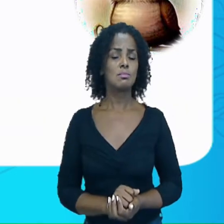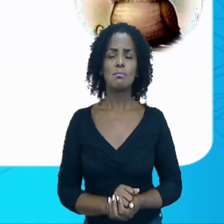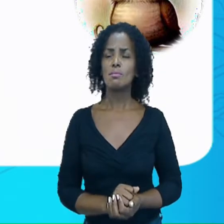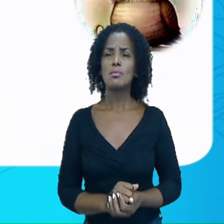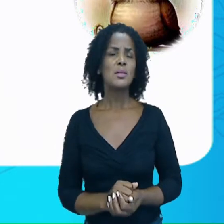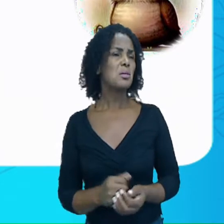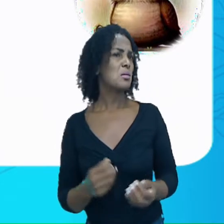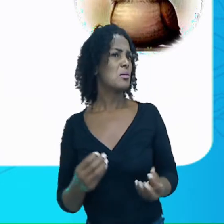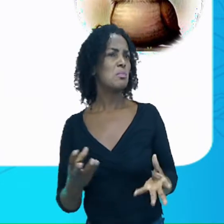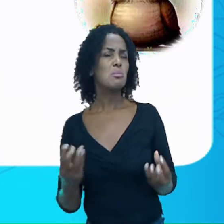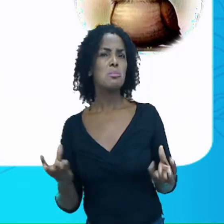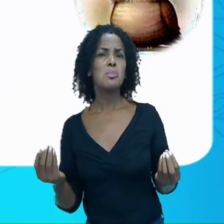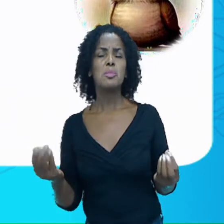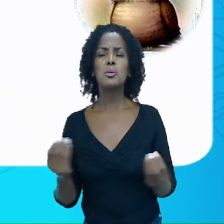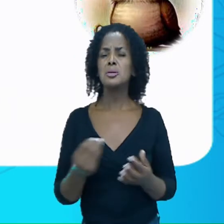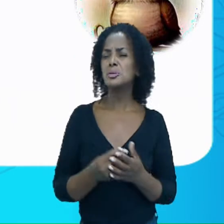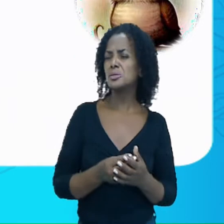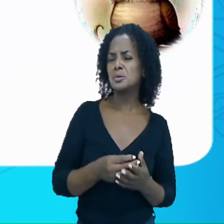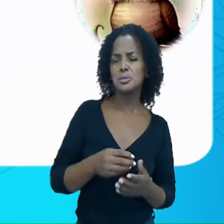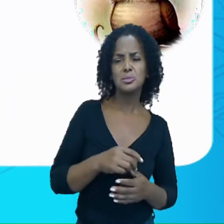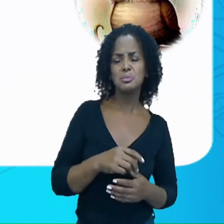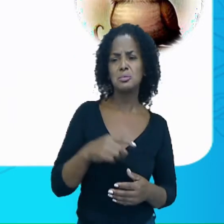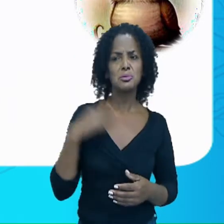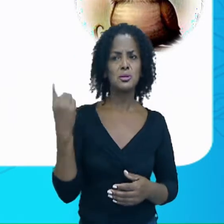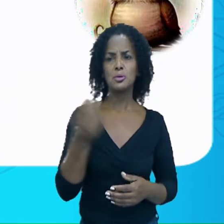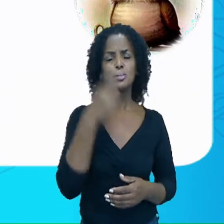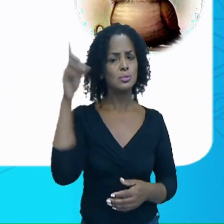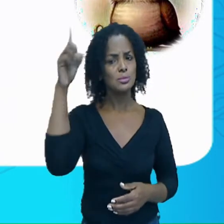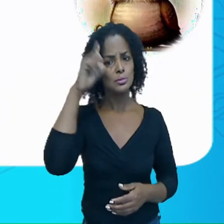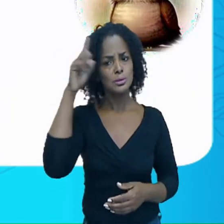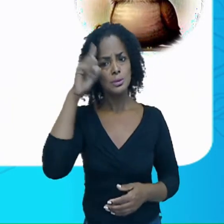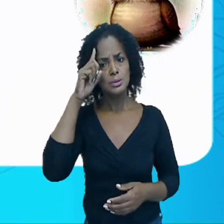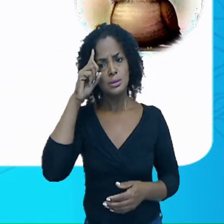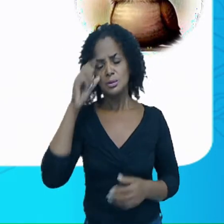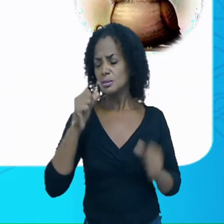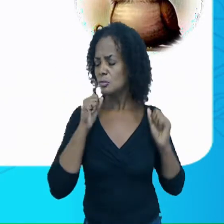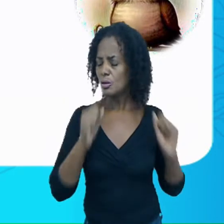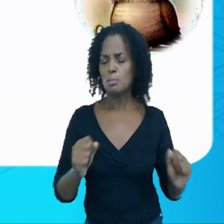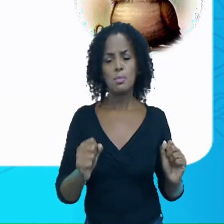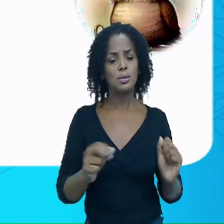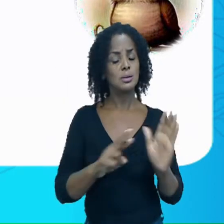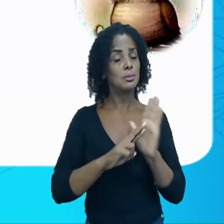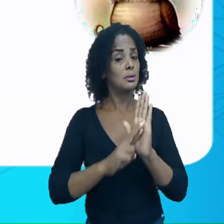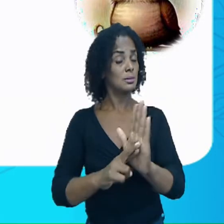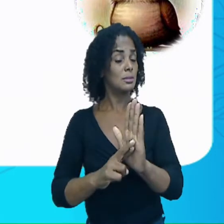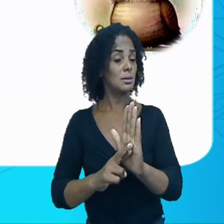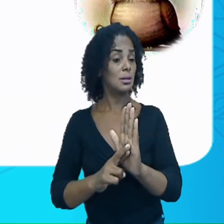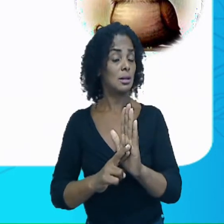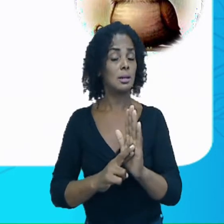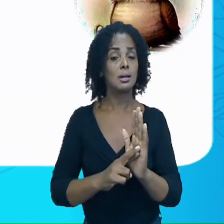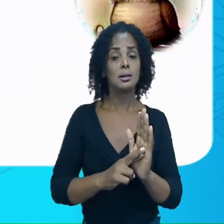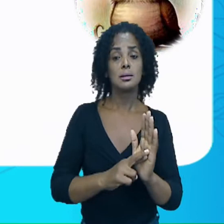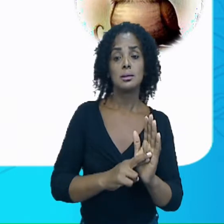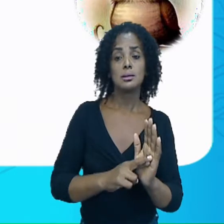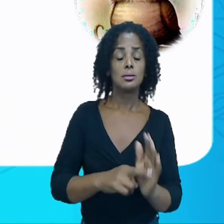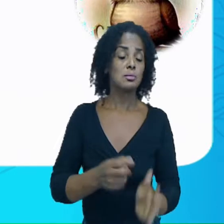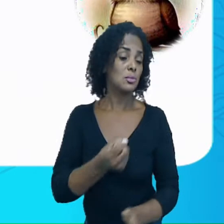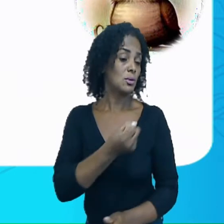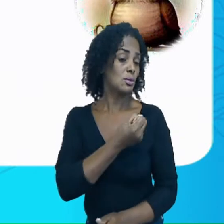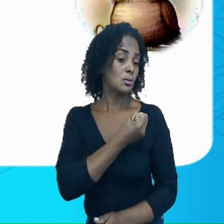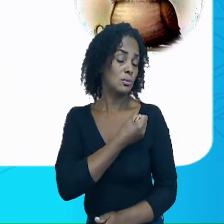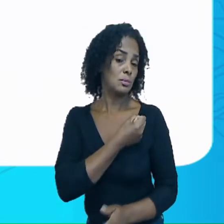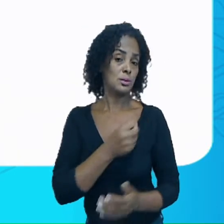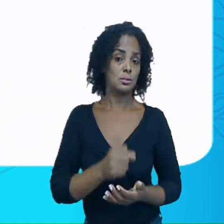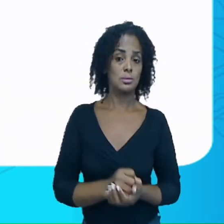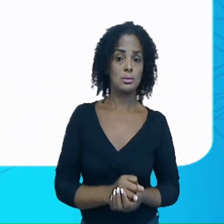Muitas situações do nosso cotidiano não podem ser representadas com números naturais, por isso usamos a